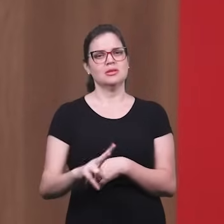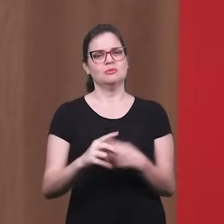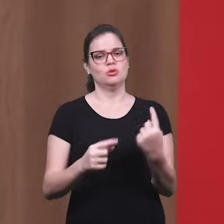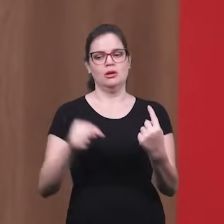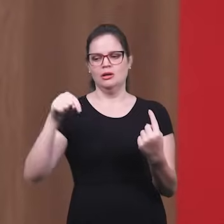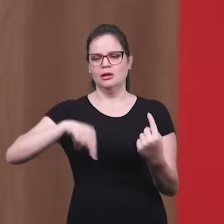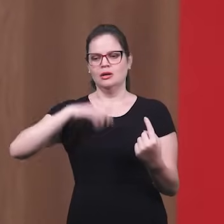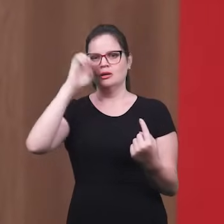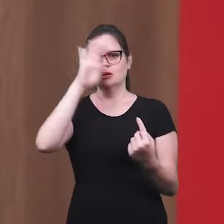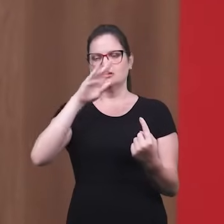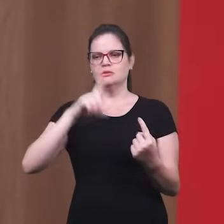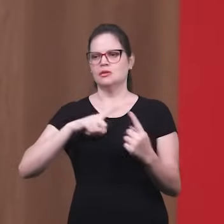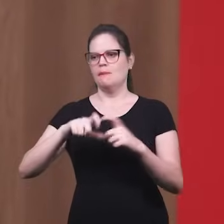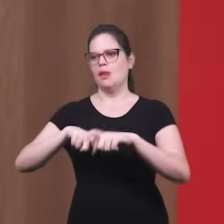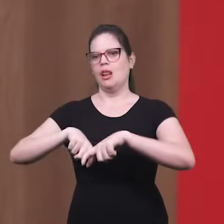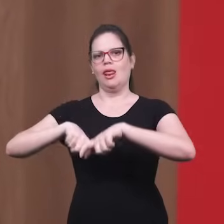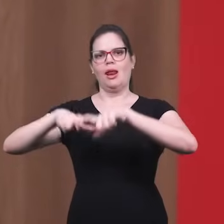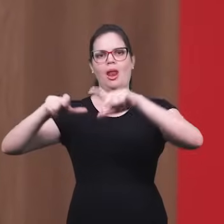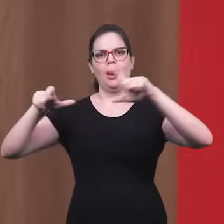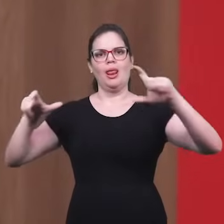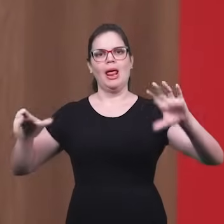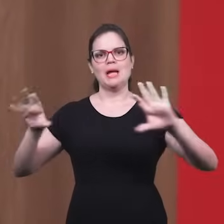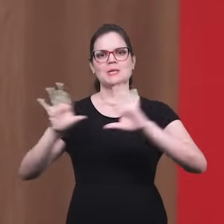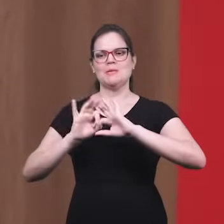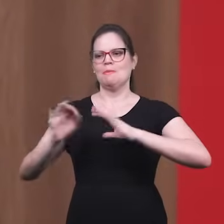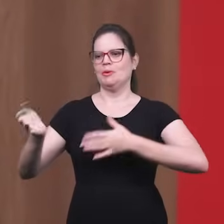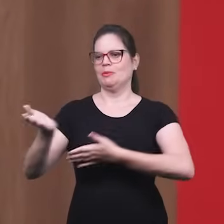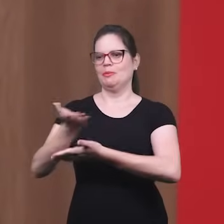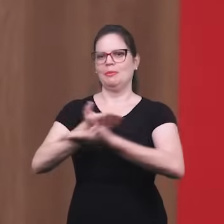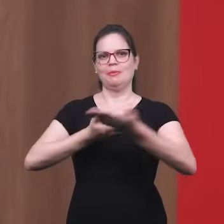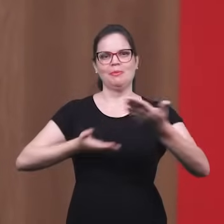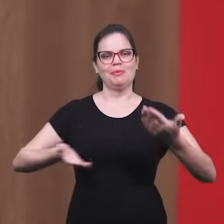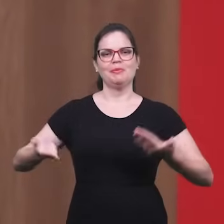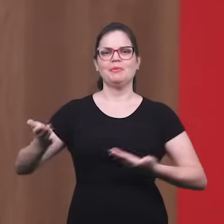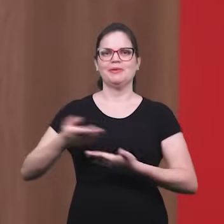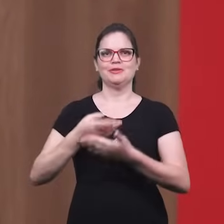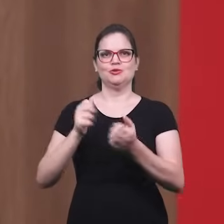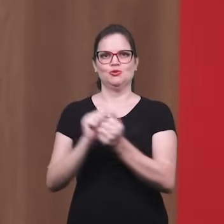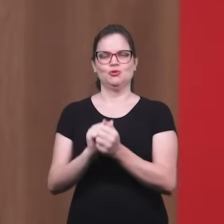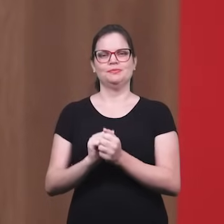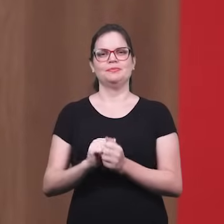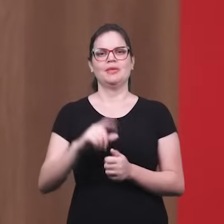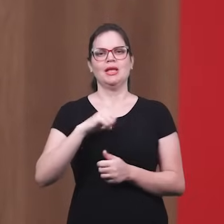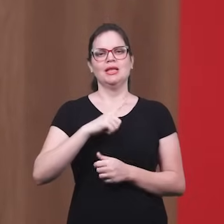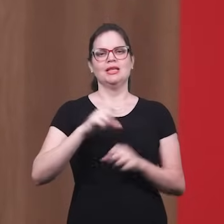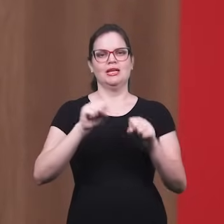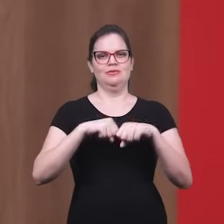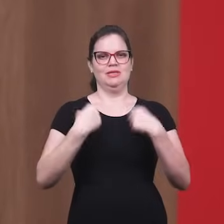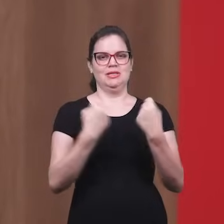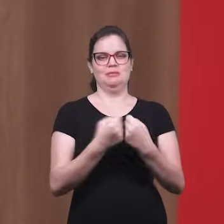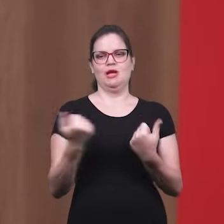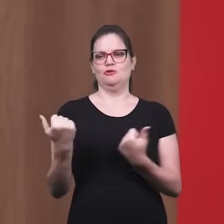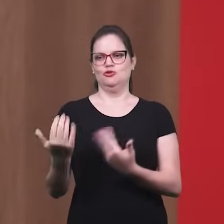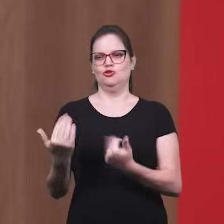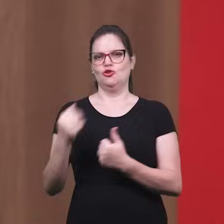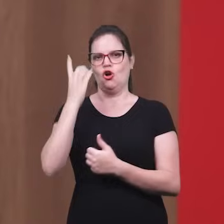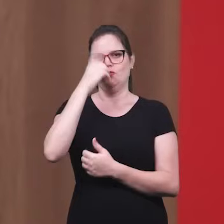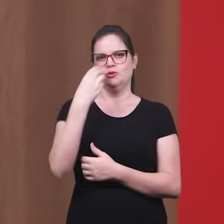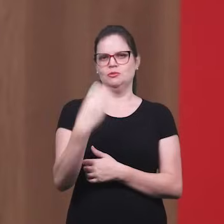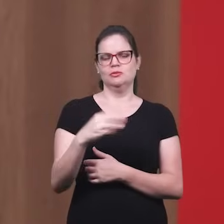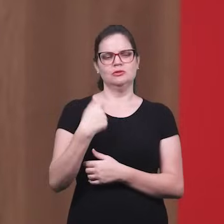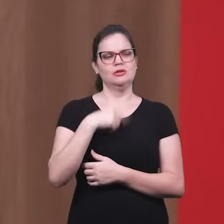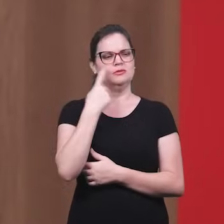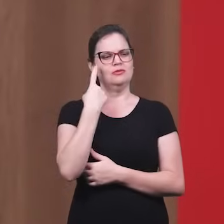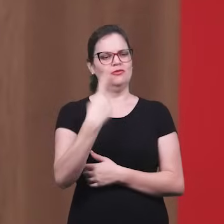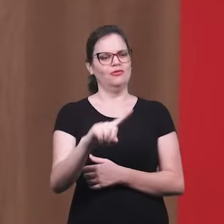E aqui no Brasil nós temos jovens, muitos jovens. Então eu estava agora no seminário de jovens, maravilhoso ver os